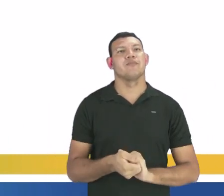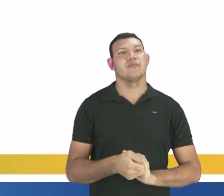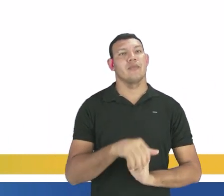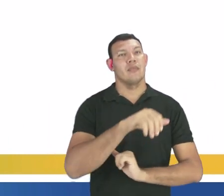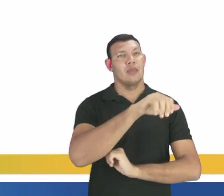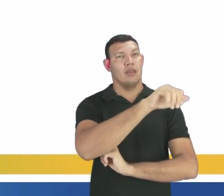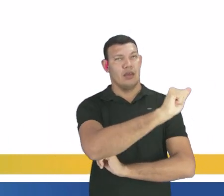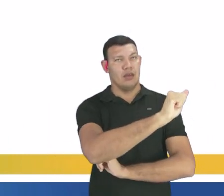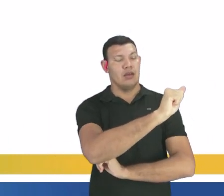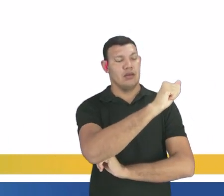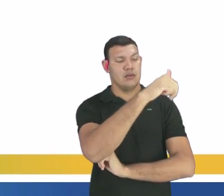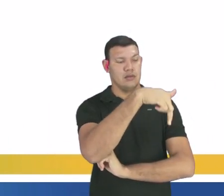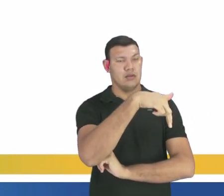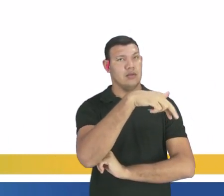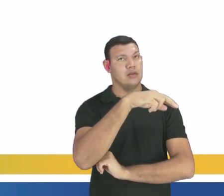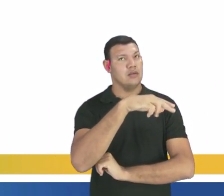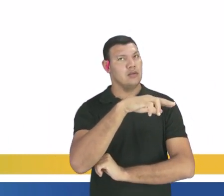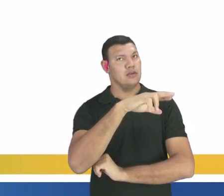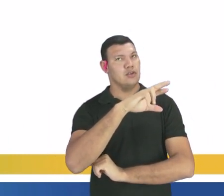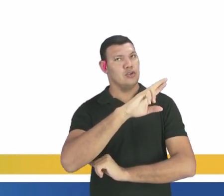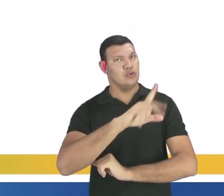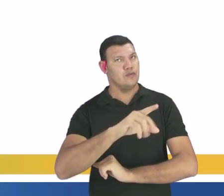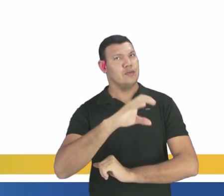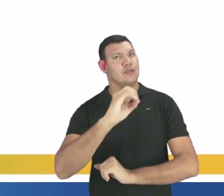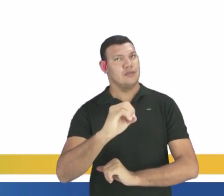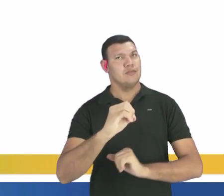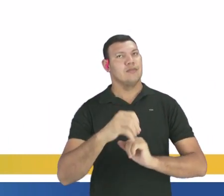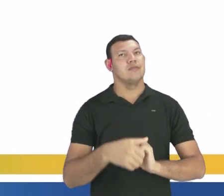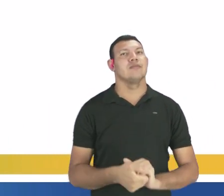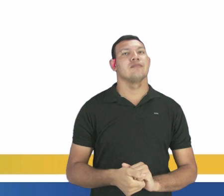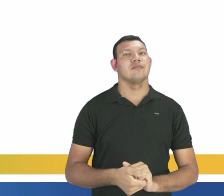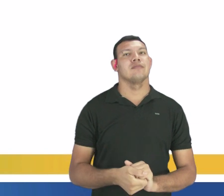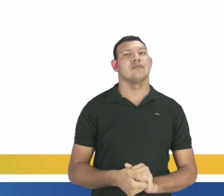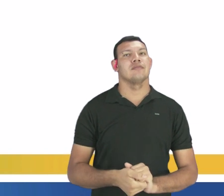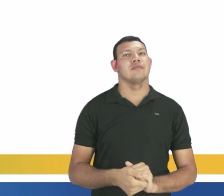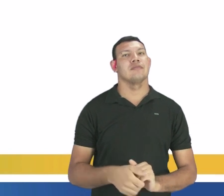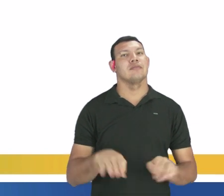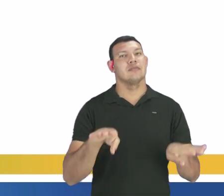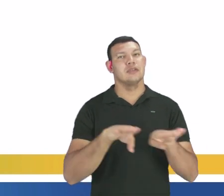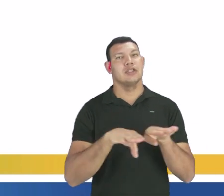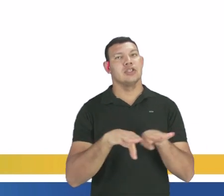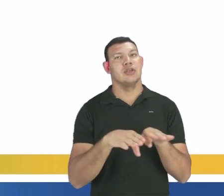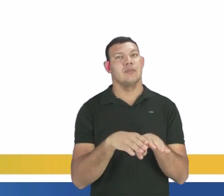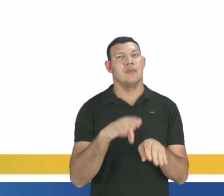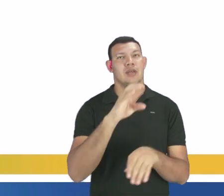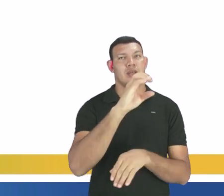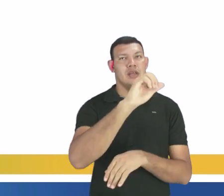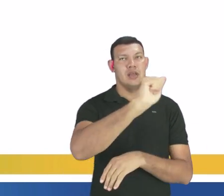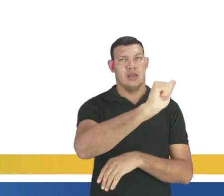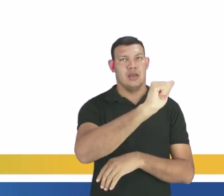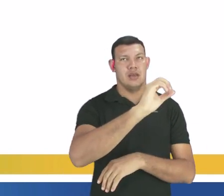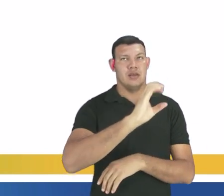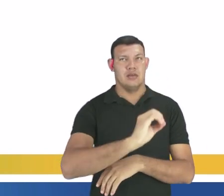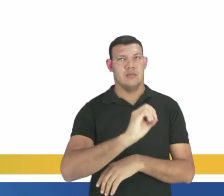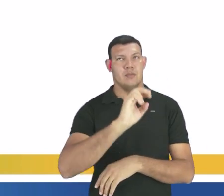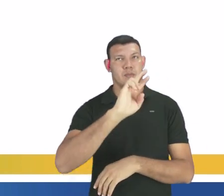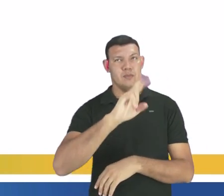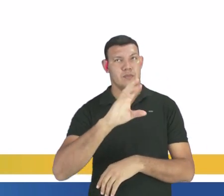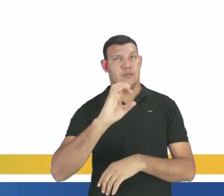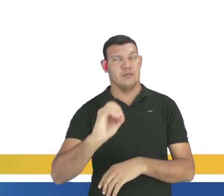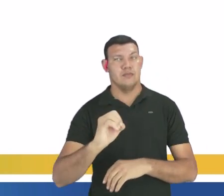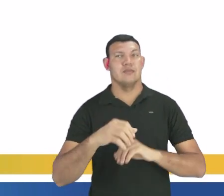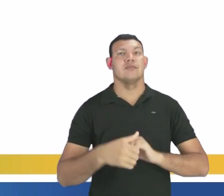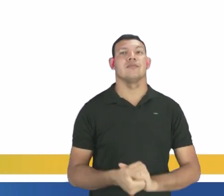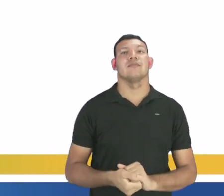zero e A0 diferente de zero. Se existirem raízes racionais, elas serão da forma P